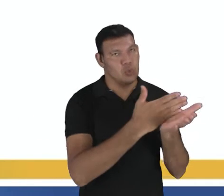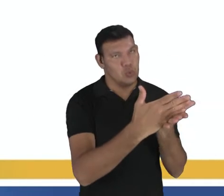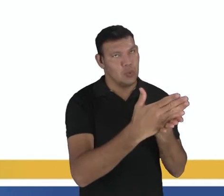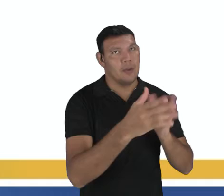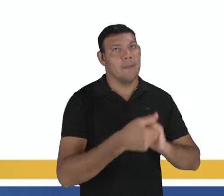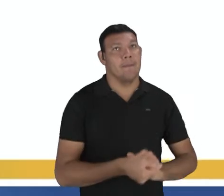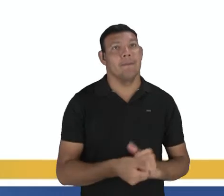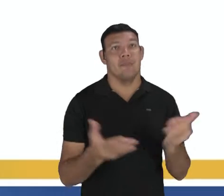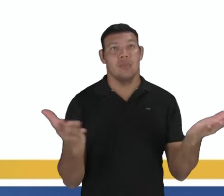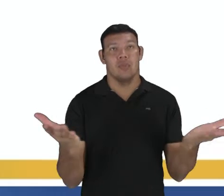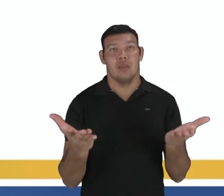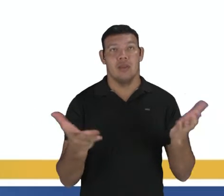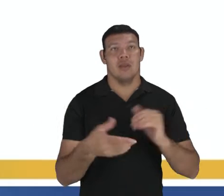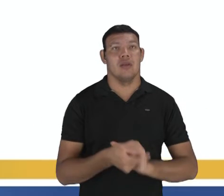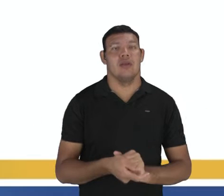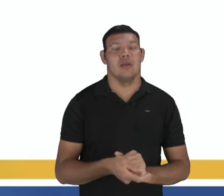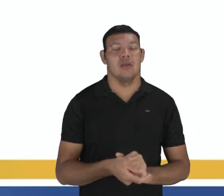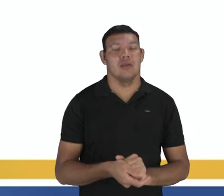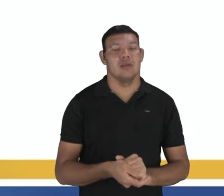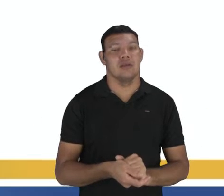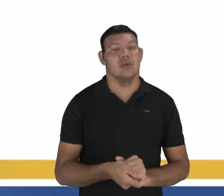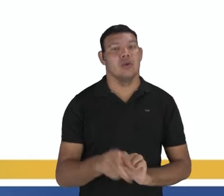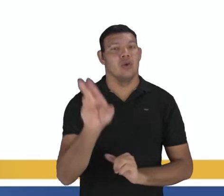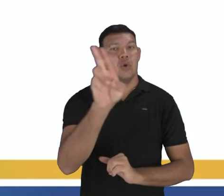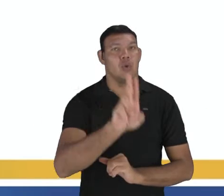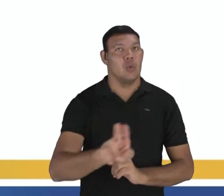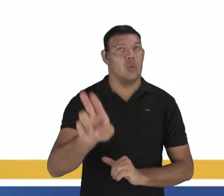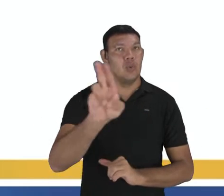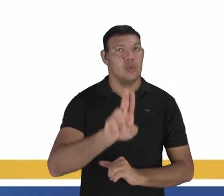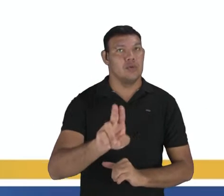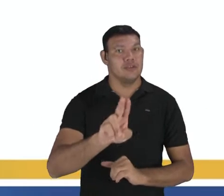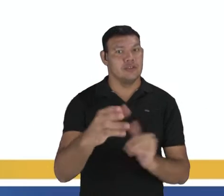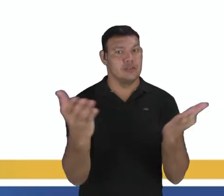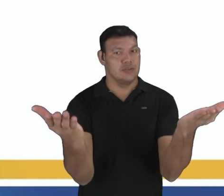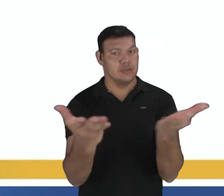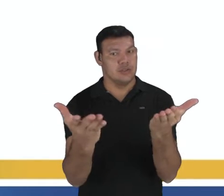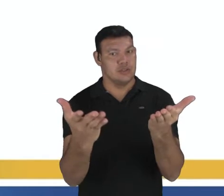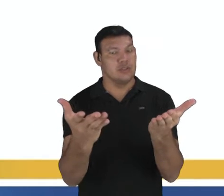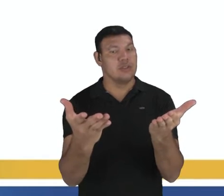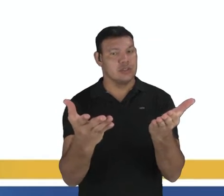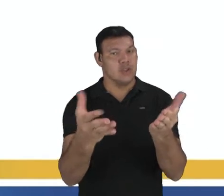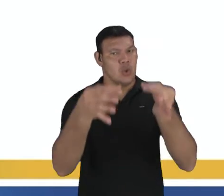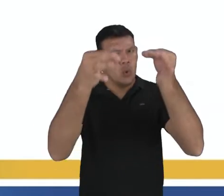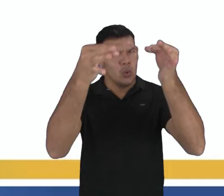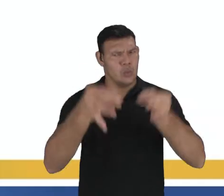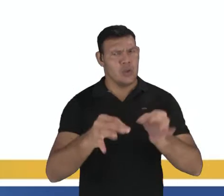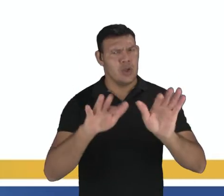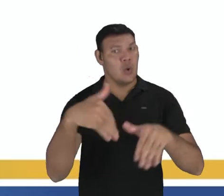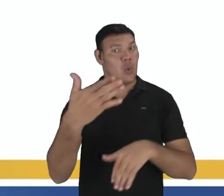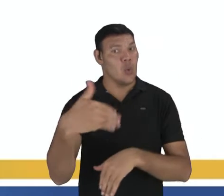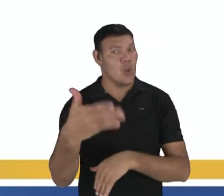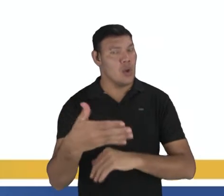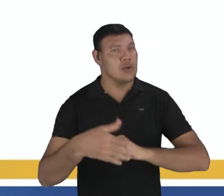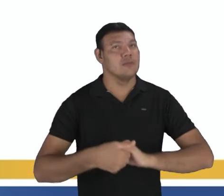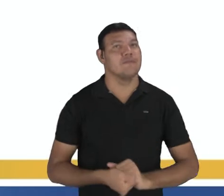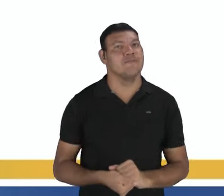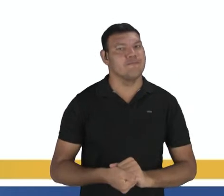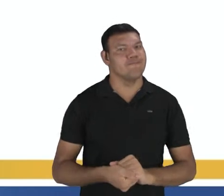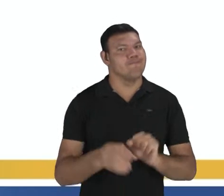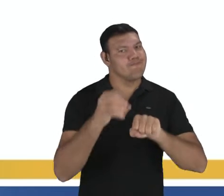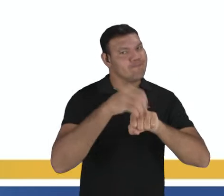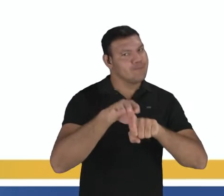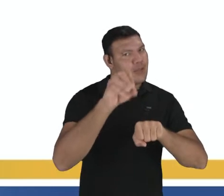Agora vamos para a questão. Quando usar o present perfect? Gente, eu vou dar aqui para vocês